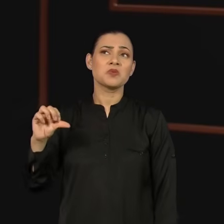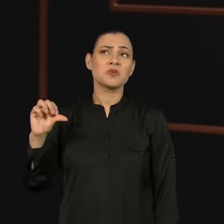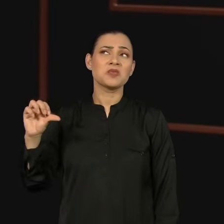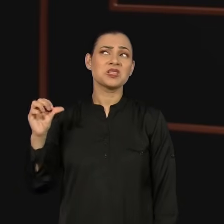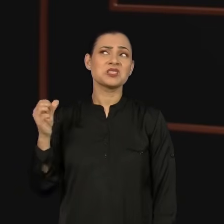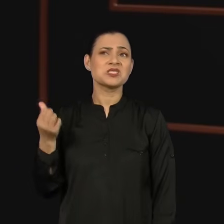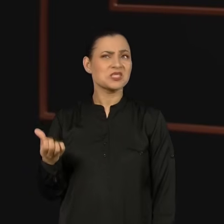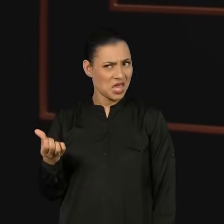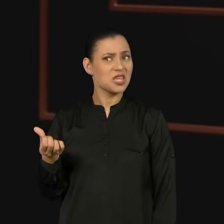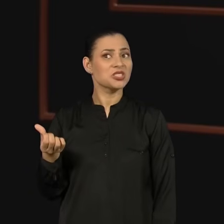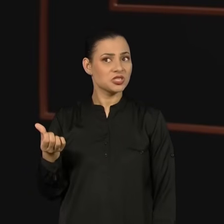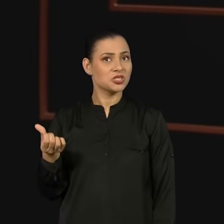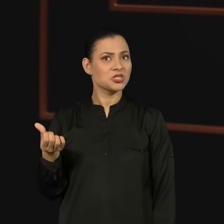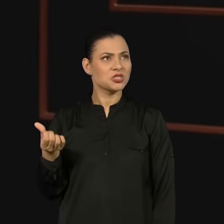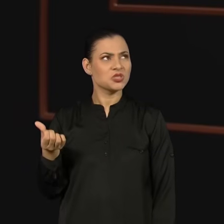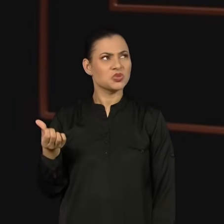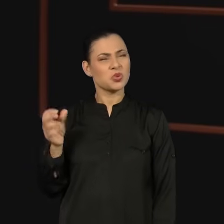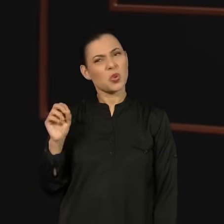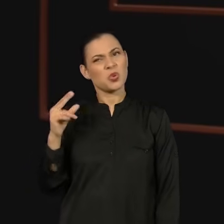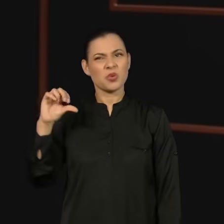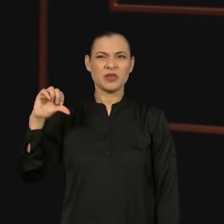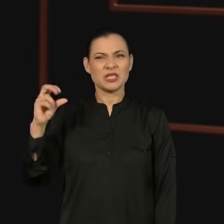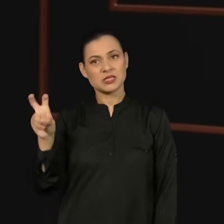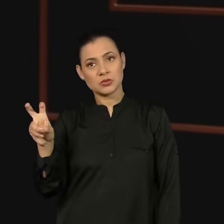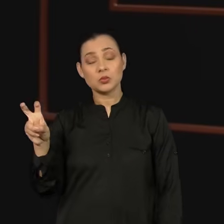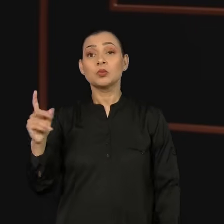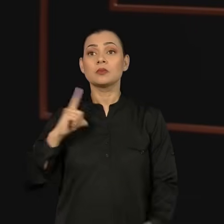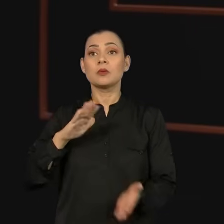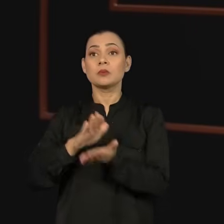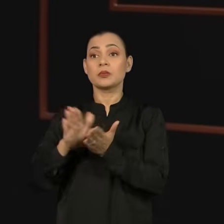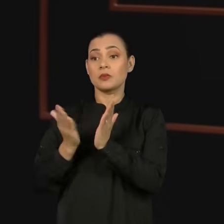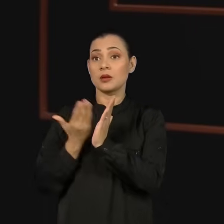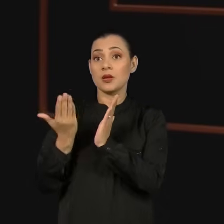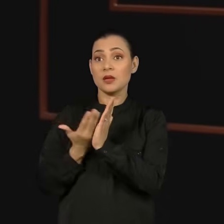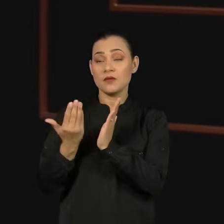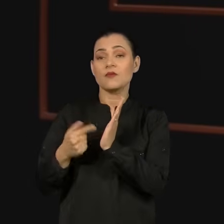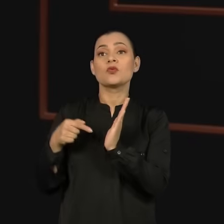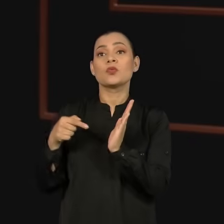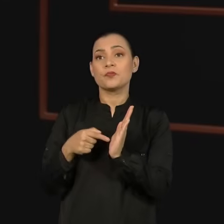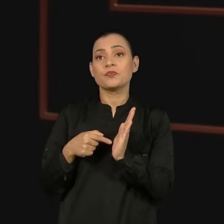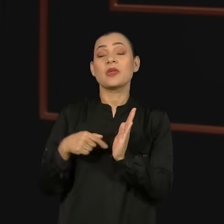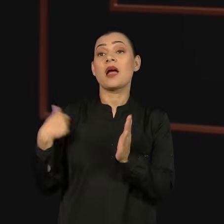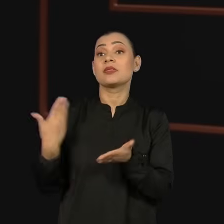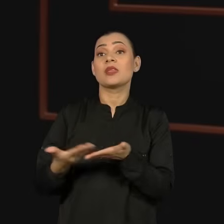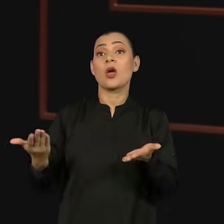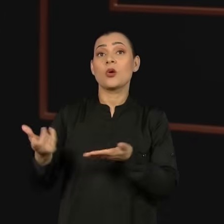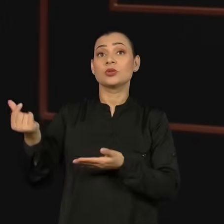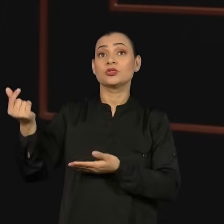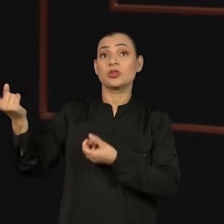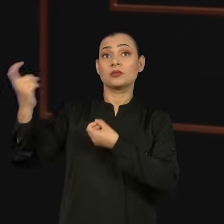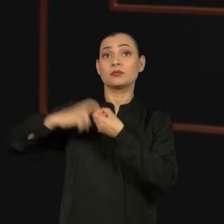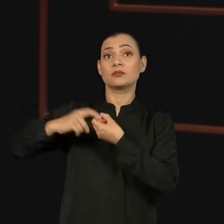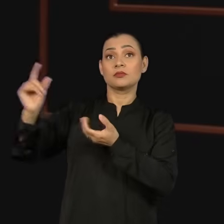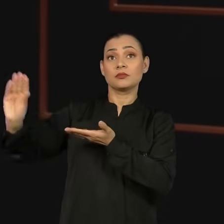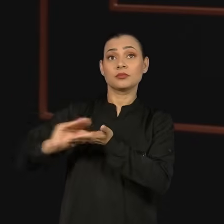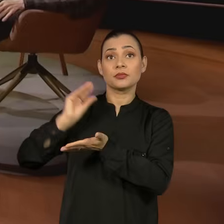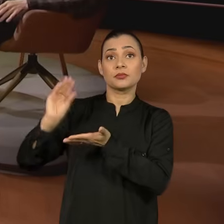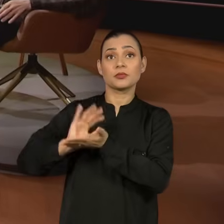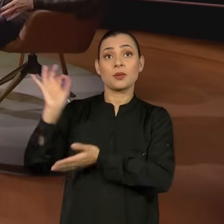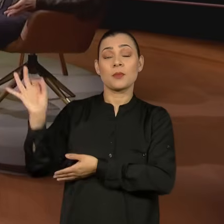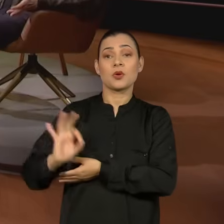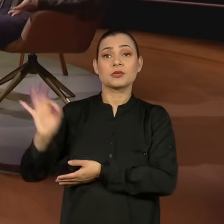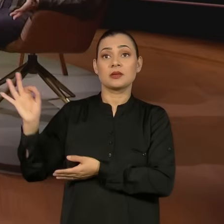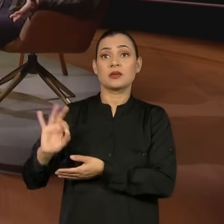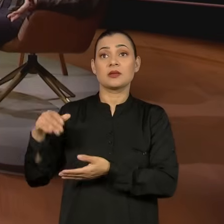1996 ou 5, saiu um desses livros aí, e até hoje eu recebo porcentagem,